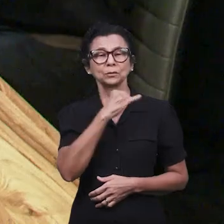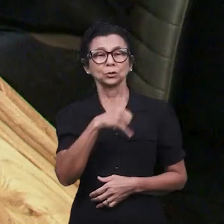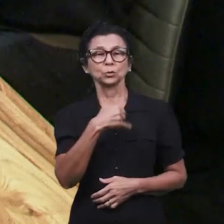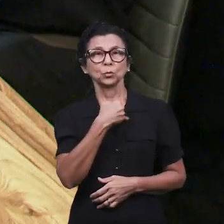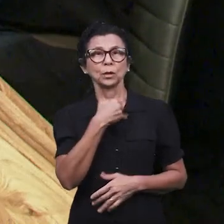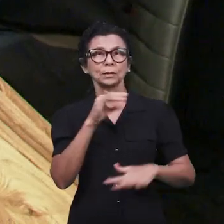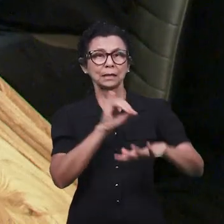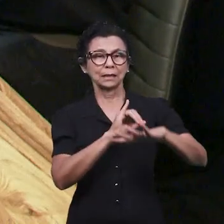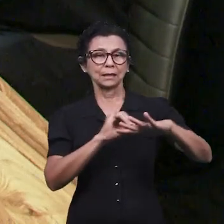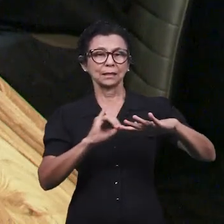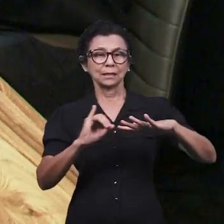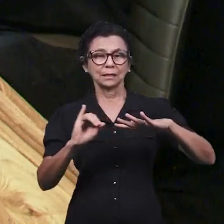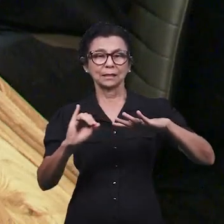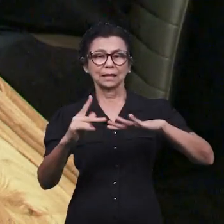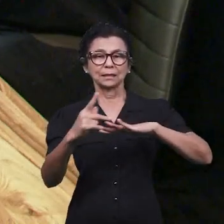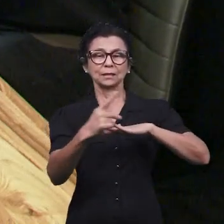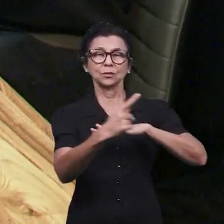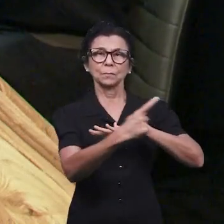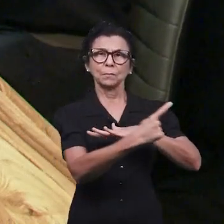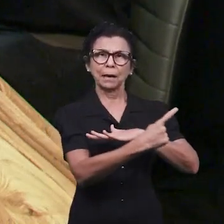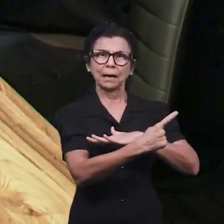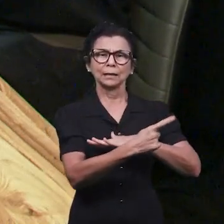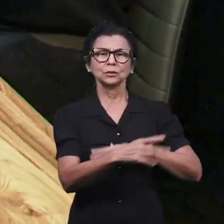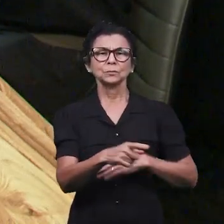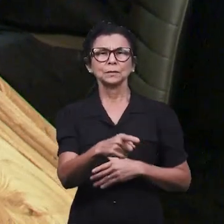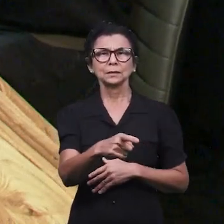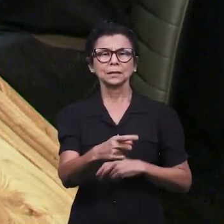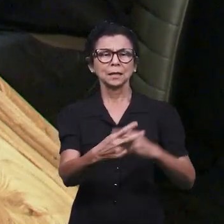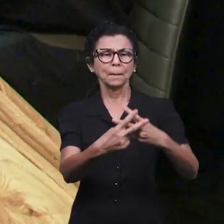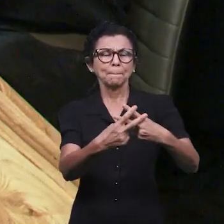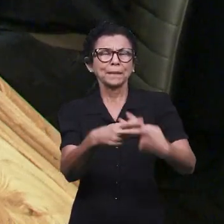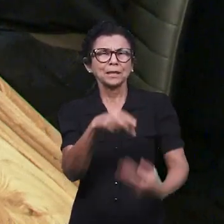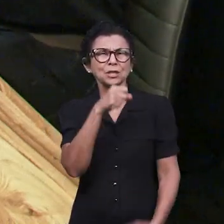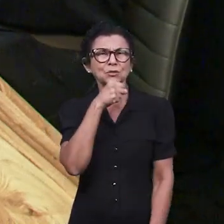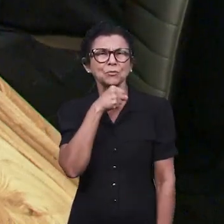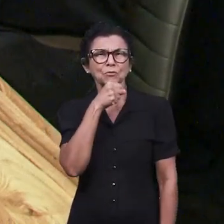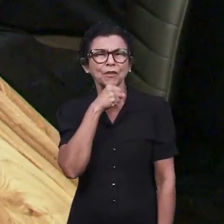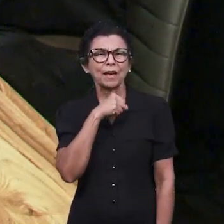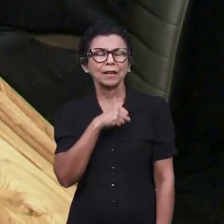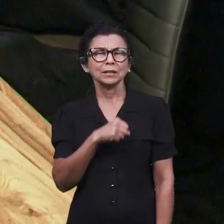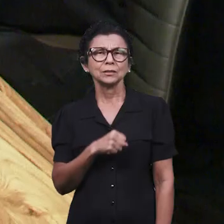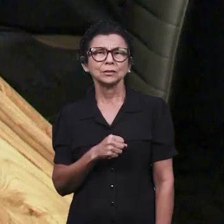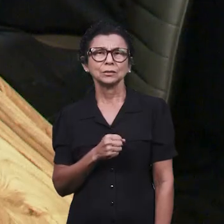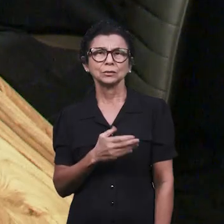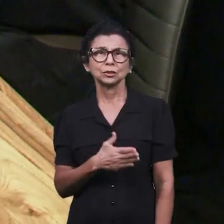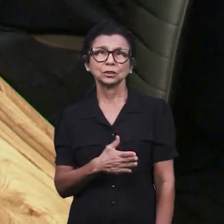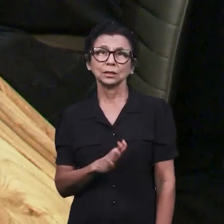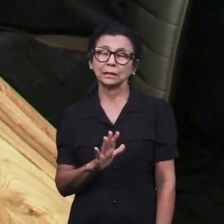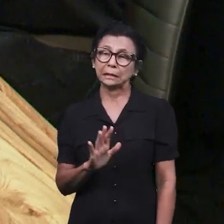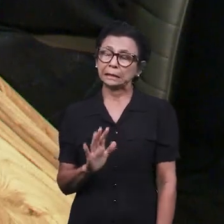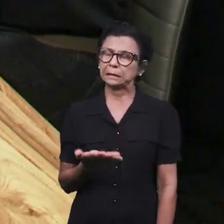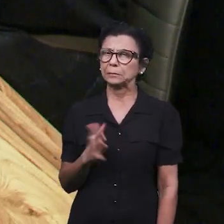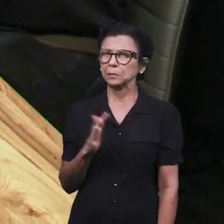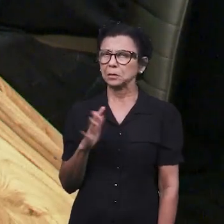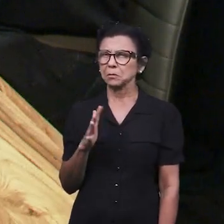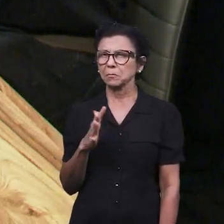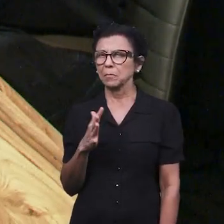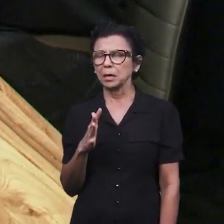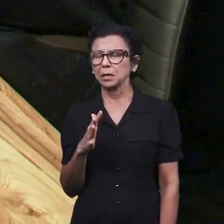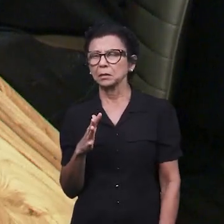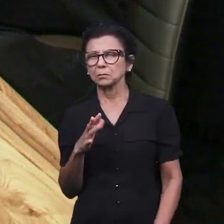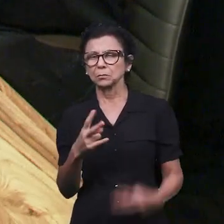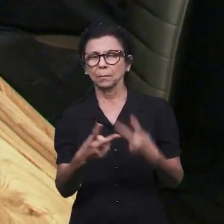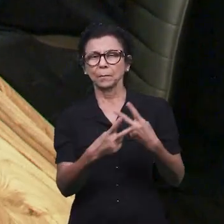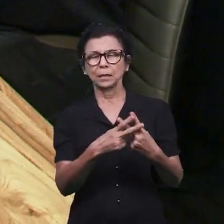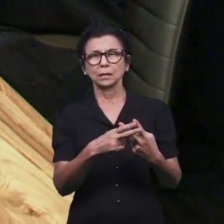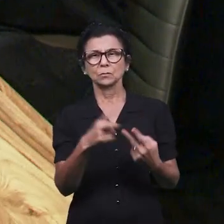Ele foi preso já em idade avançada e, historicamente, estima-se que ele ficou preso de 1 a 2